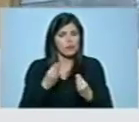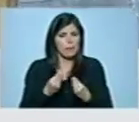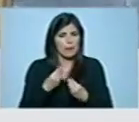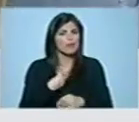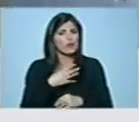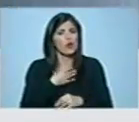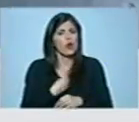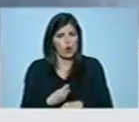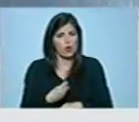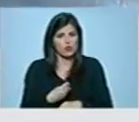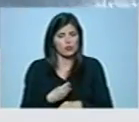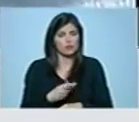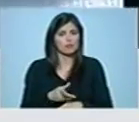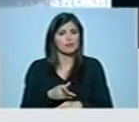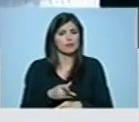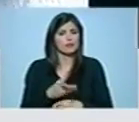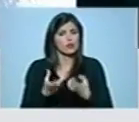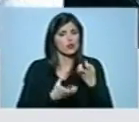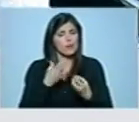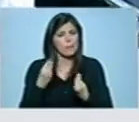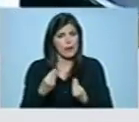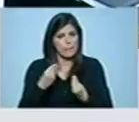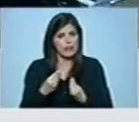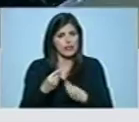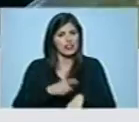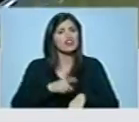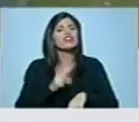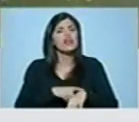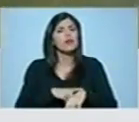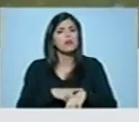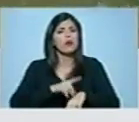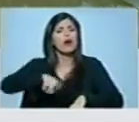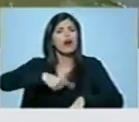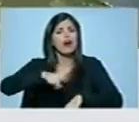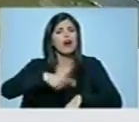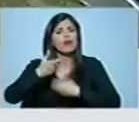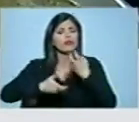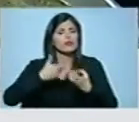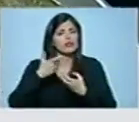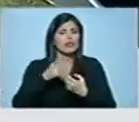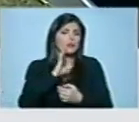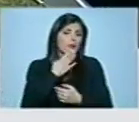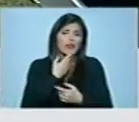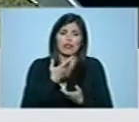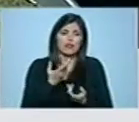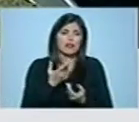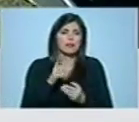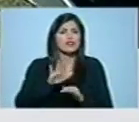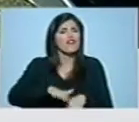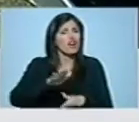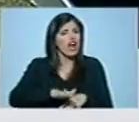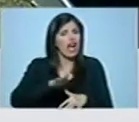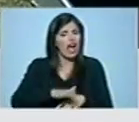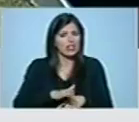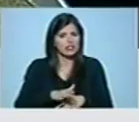claro, das carnes bem cozidas. É assim, Jorge, nós vamos entrando, metendo... também, sim, é? Muito lume. Mas muito mínimo,